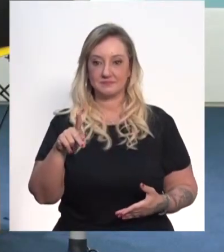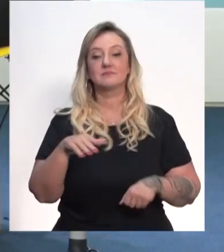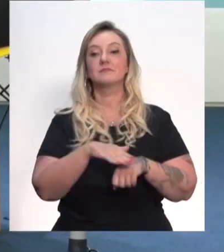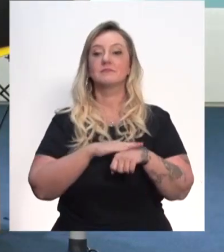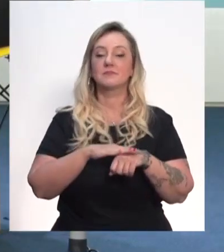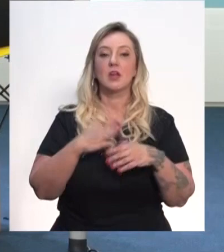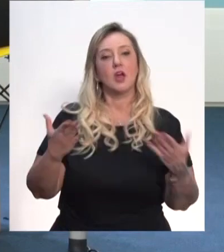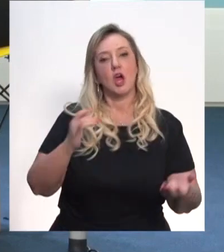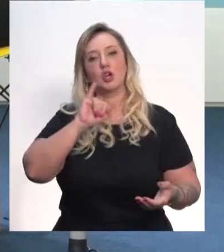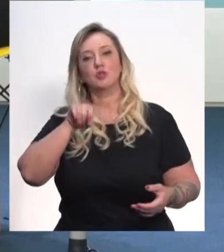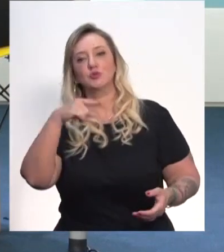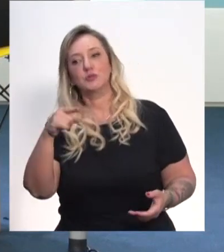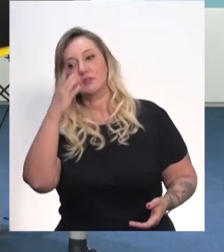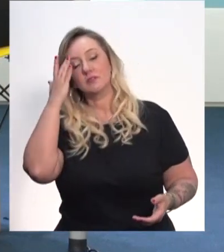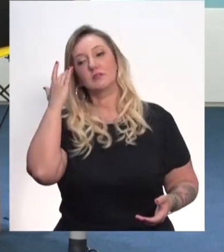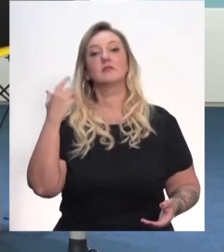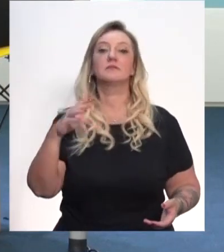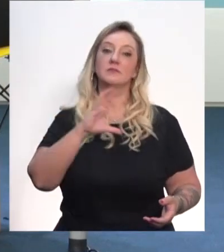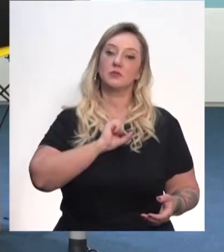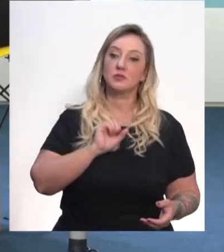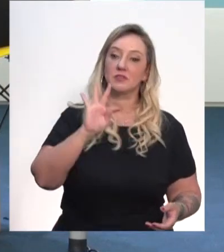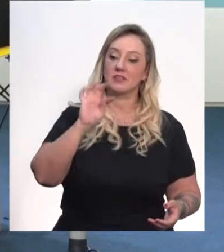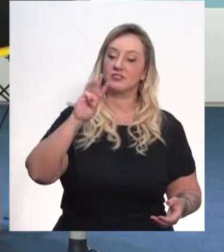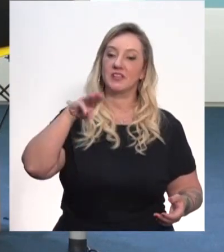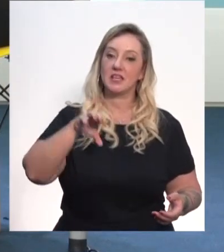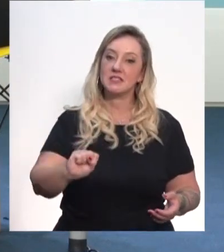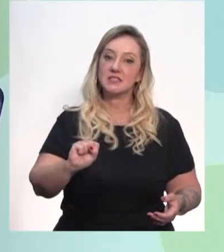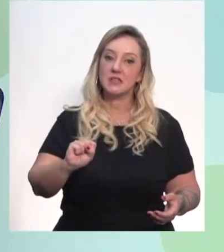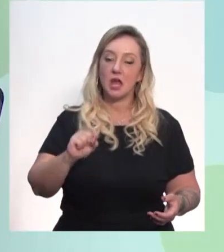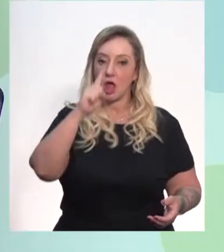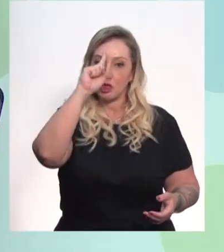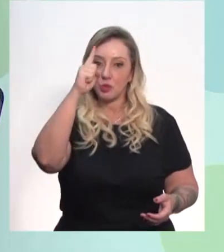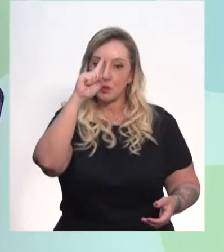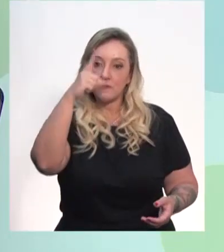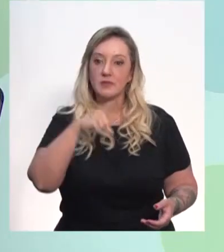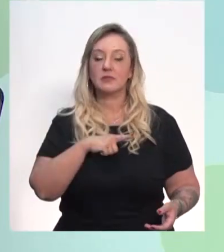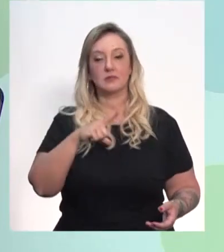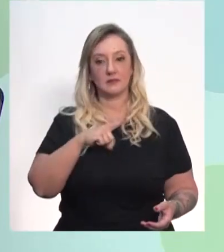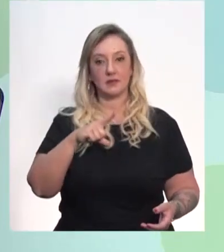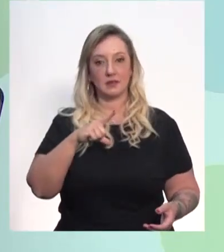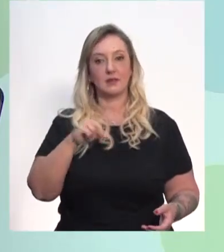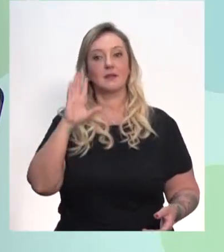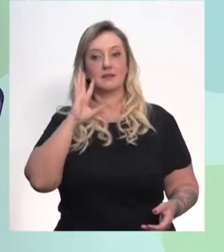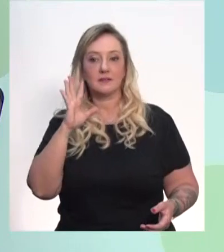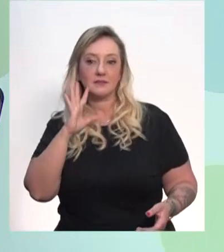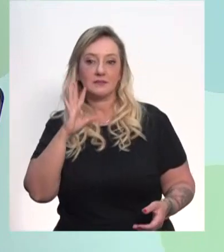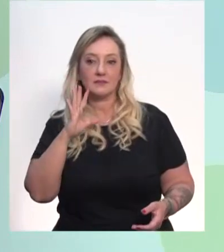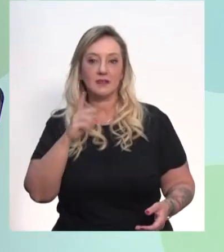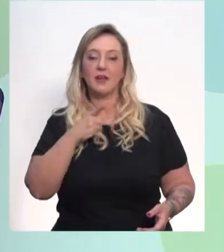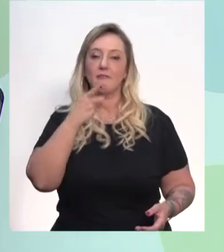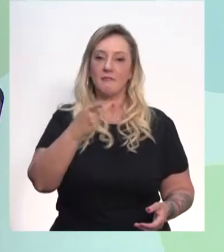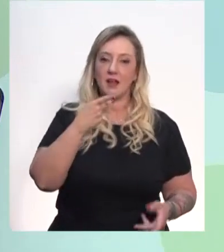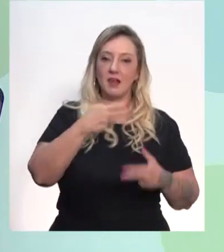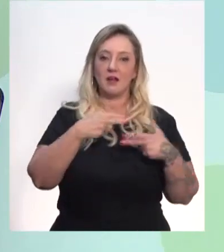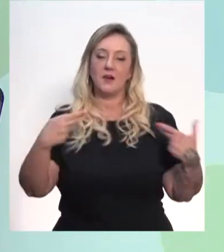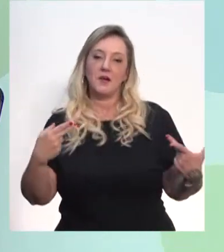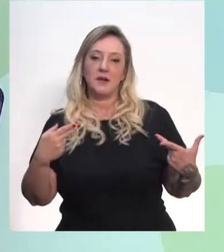eles entendam que a própria DE e a própria unidade escolar têm autonomia e devem, né, pensando